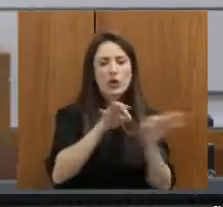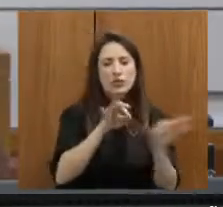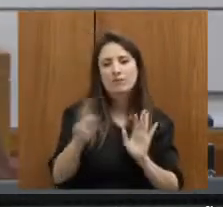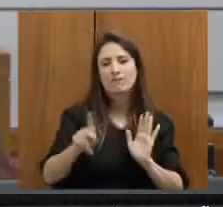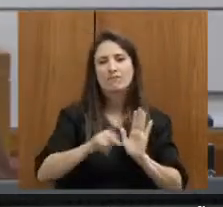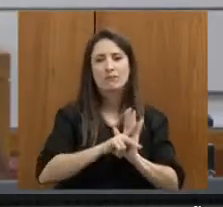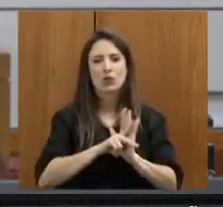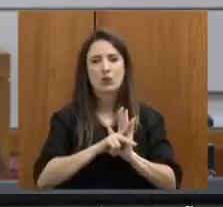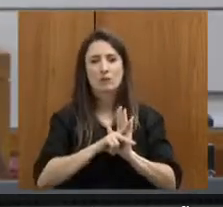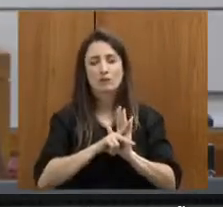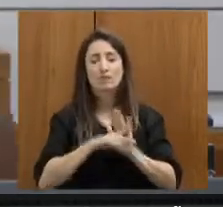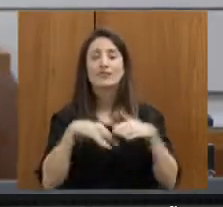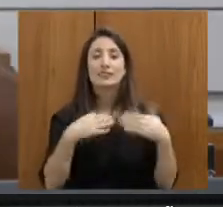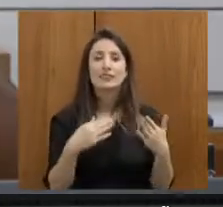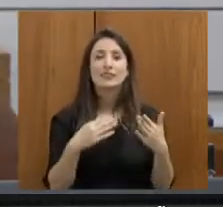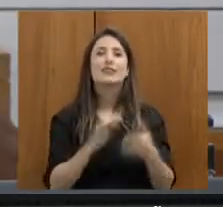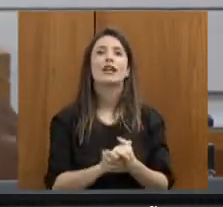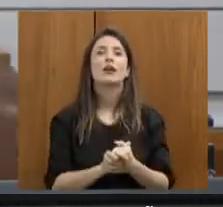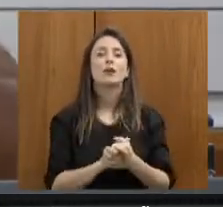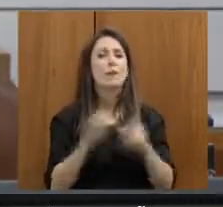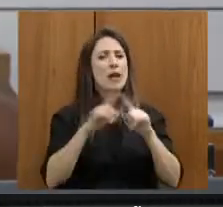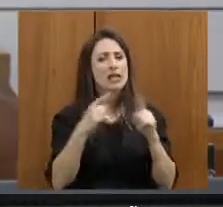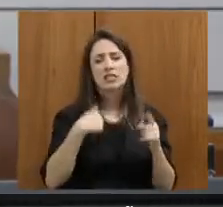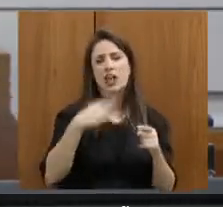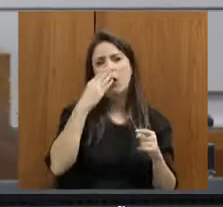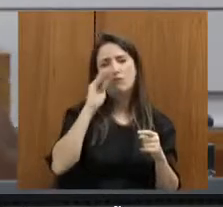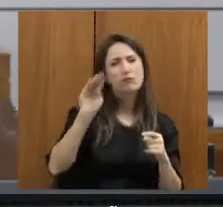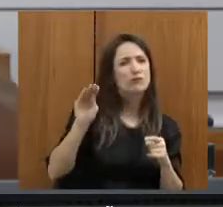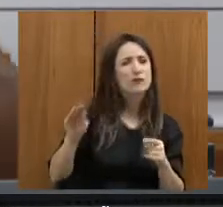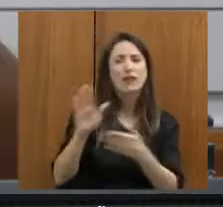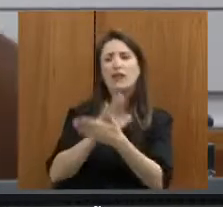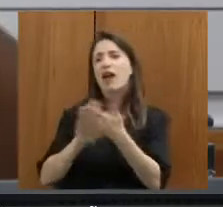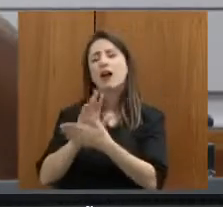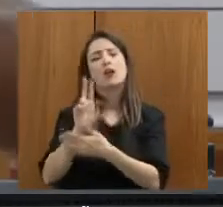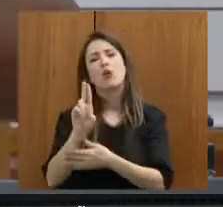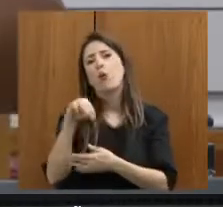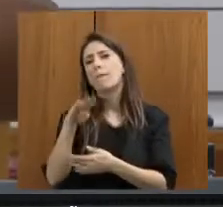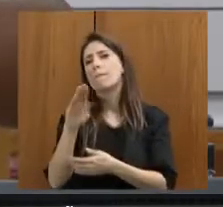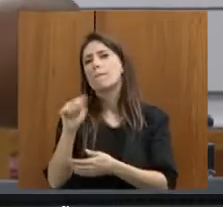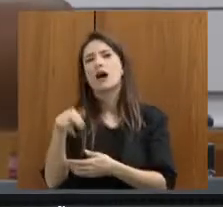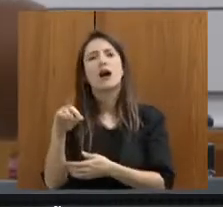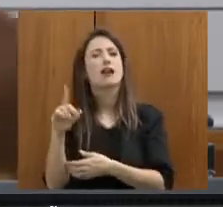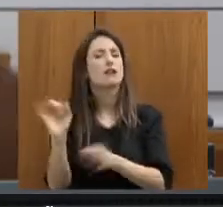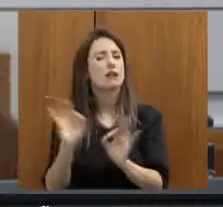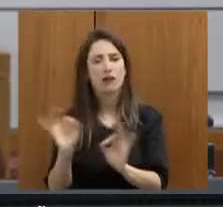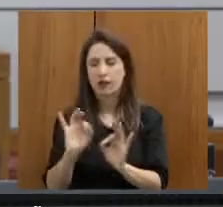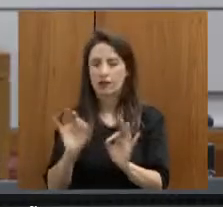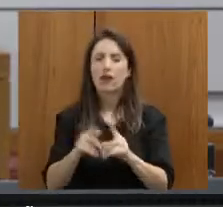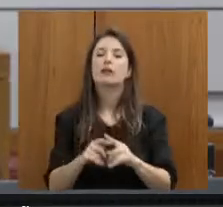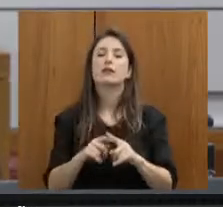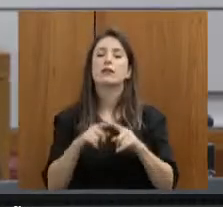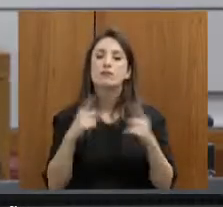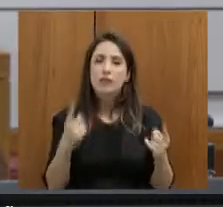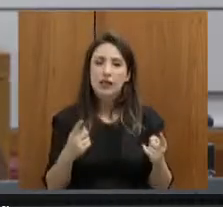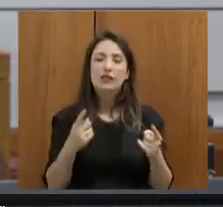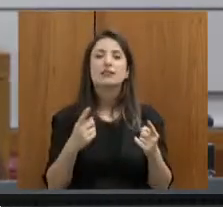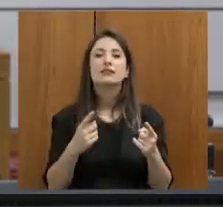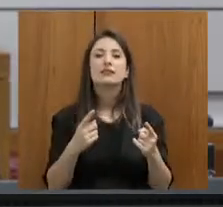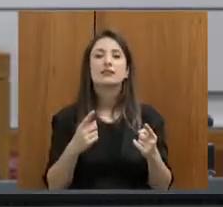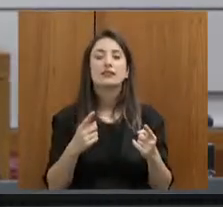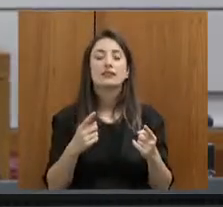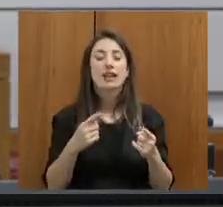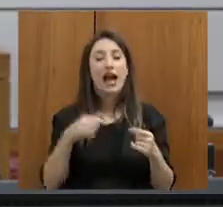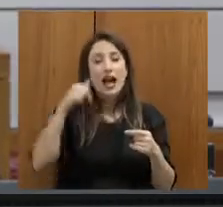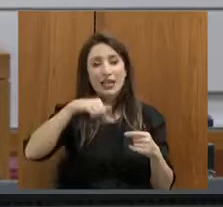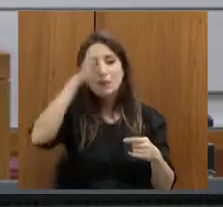mesmo que nós todos tenhamos que eu preciso não estou excluindo Umbanda nem o molocow mas aqui vamos falar assim mesmo vamos falar porque nós somos três